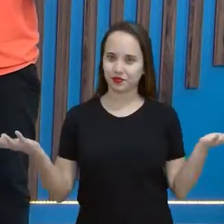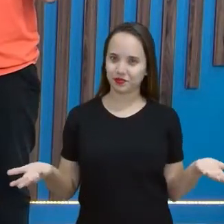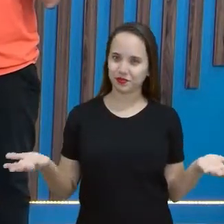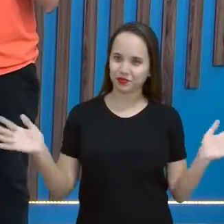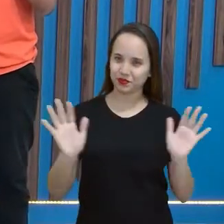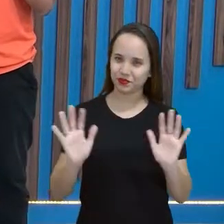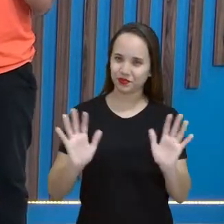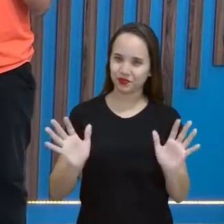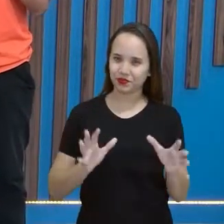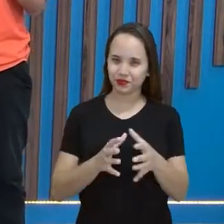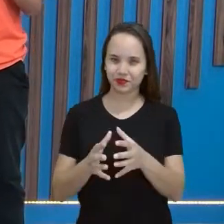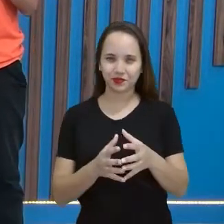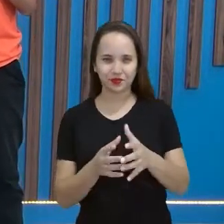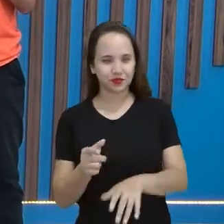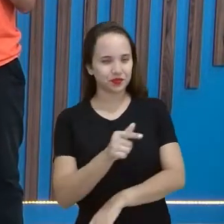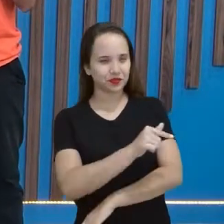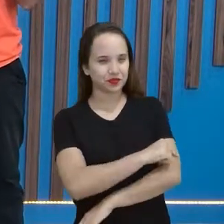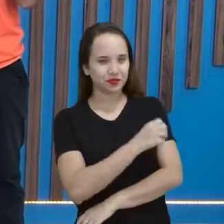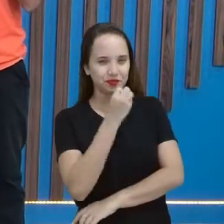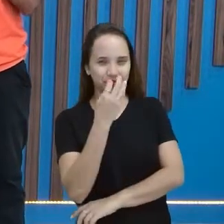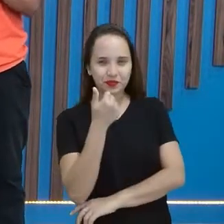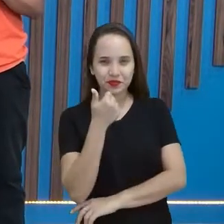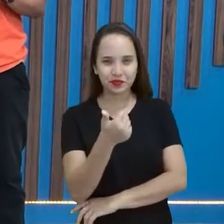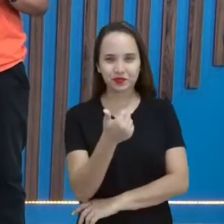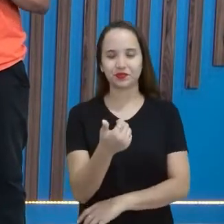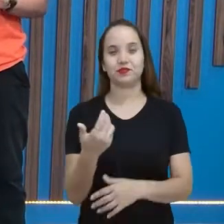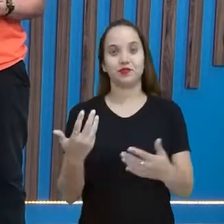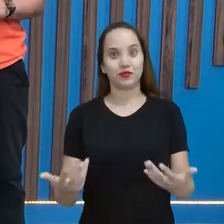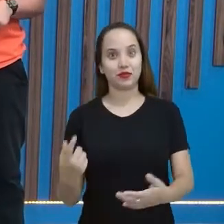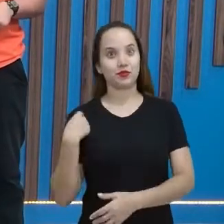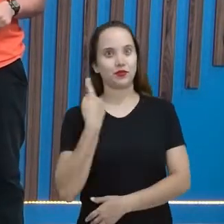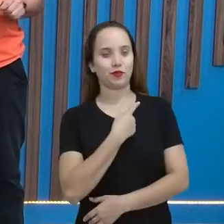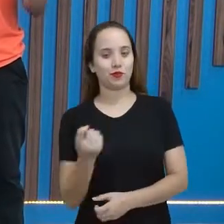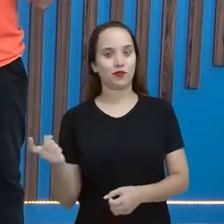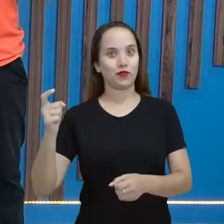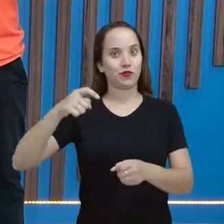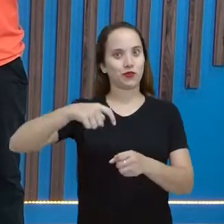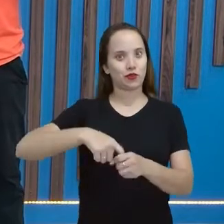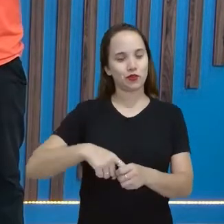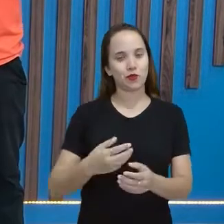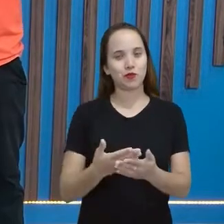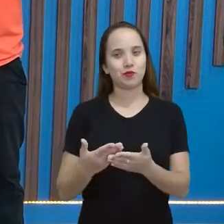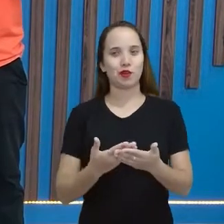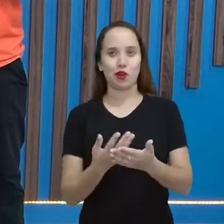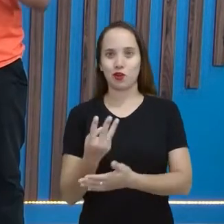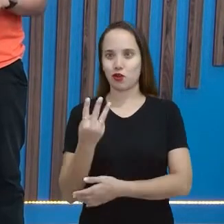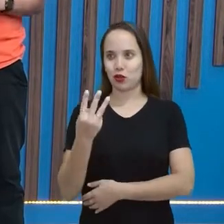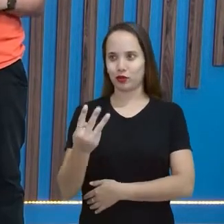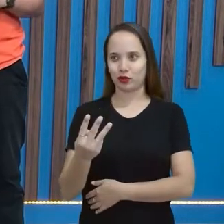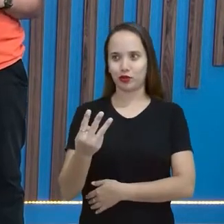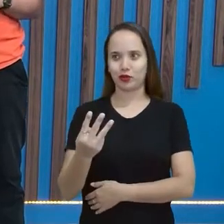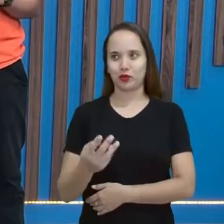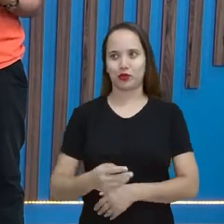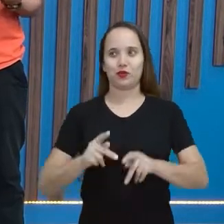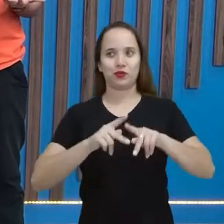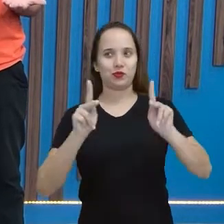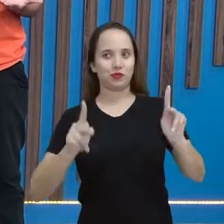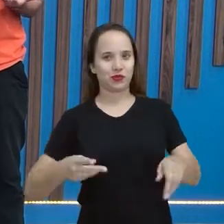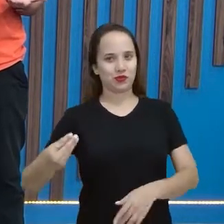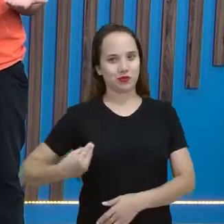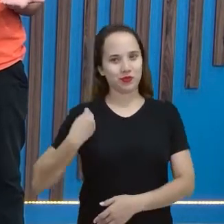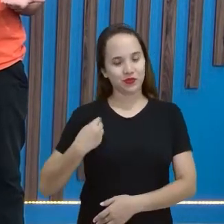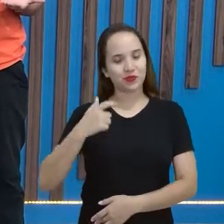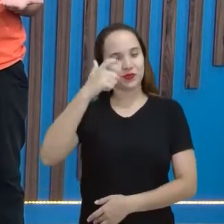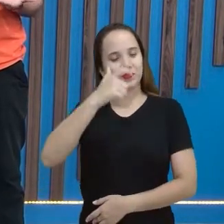Fala, sétimo ano, beleza? Estamos aqui de volta para a aula 3 de Projeto de Vida. Eu sou o